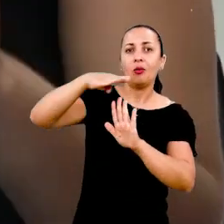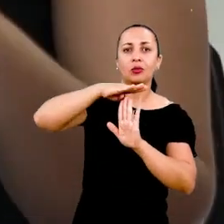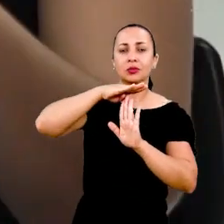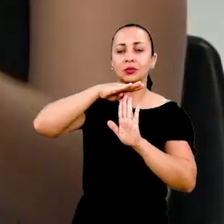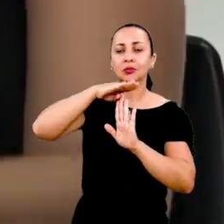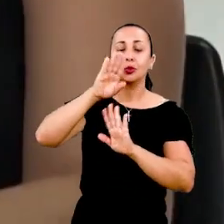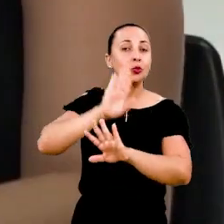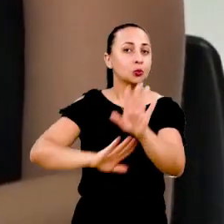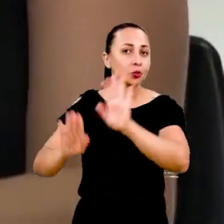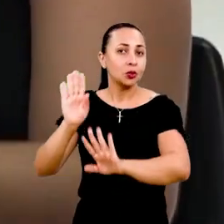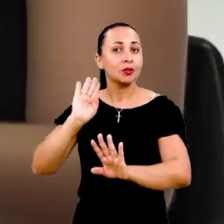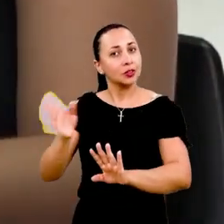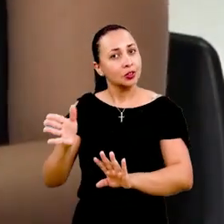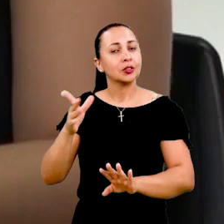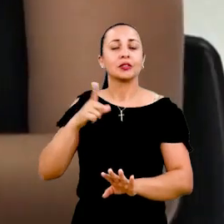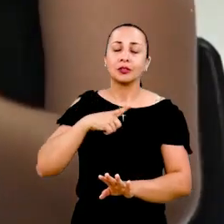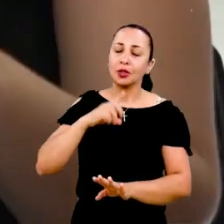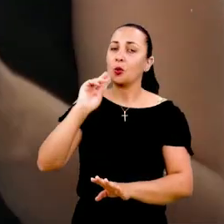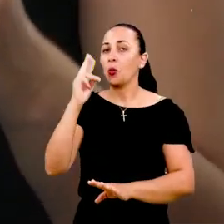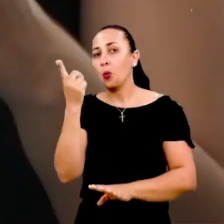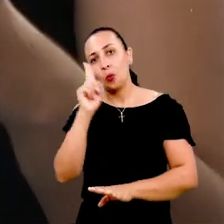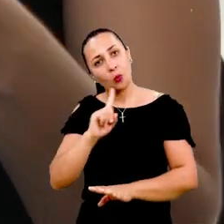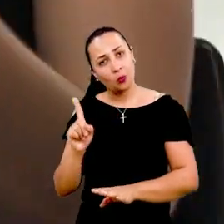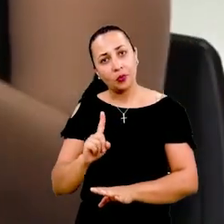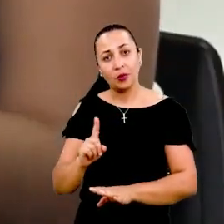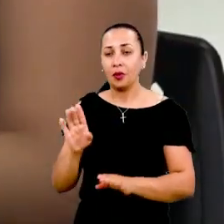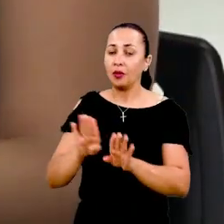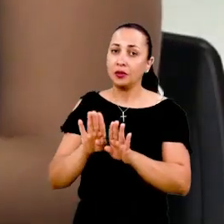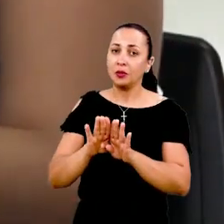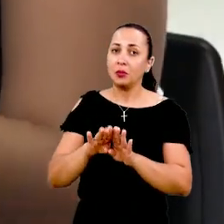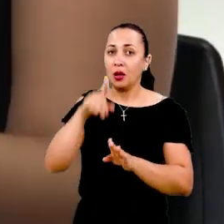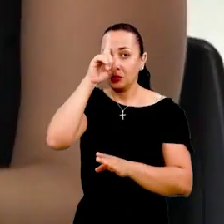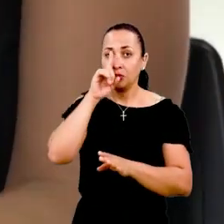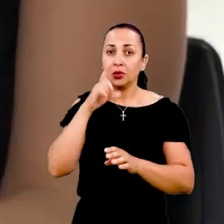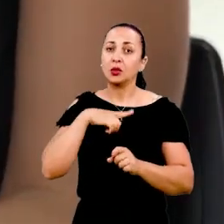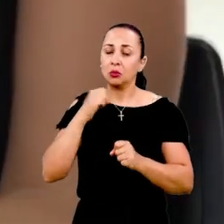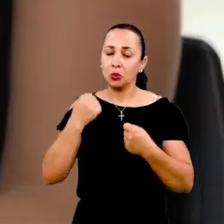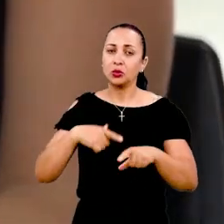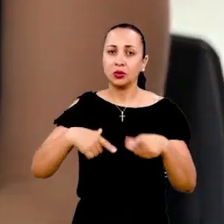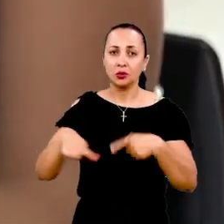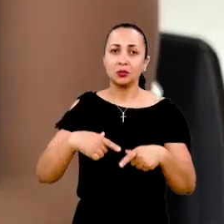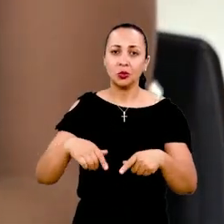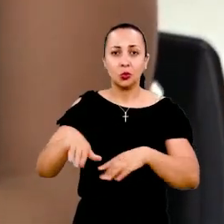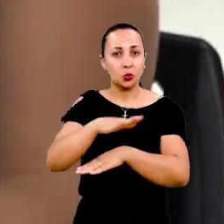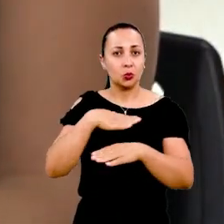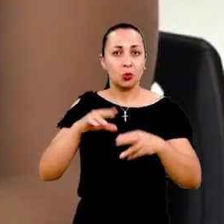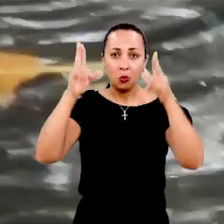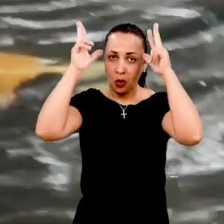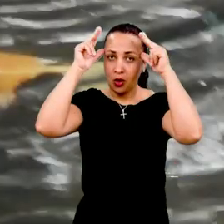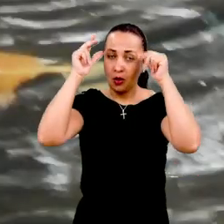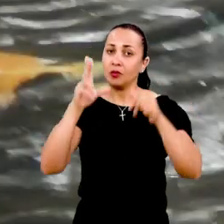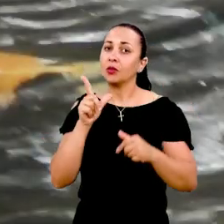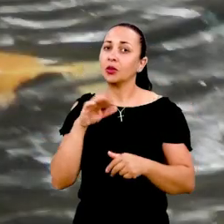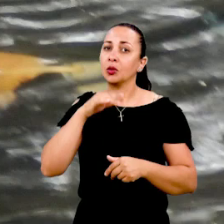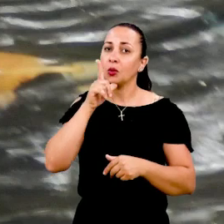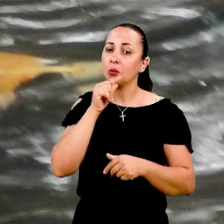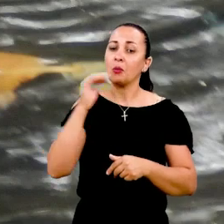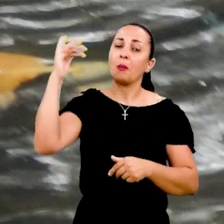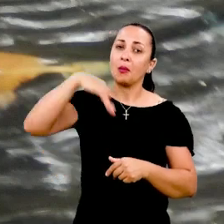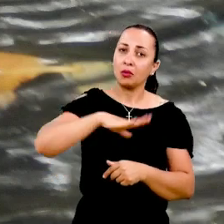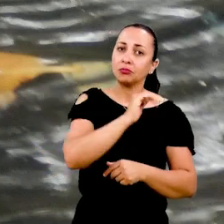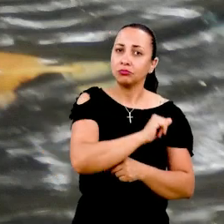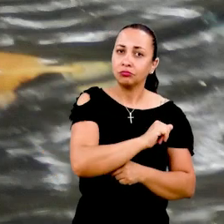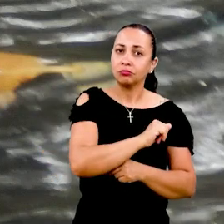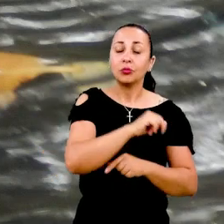proteção que aquela área já tem ou não, e também em relação às ameaças que podem estar atuando sobre os cavalos marinhos. Em âmbito local,